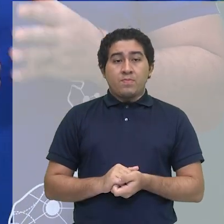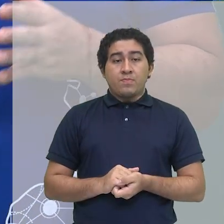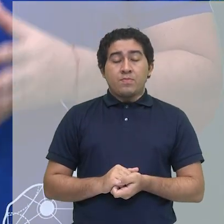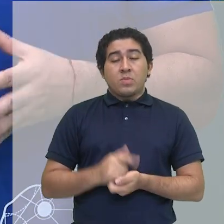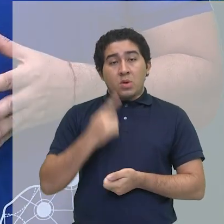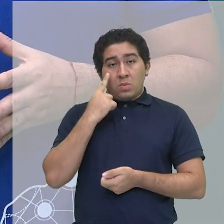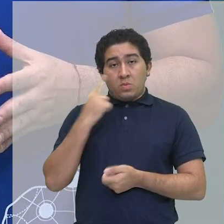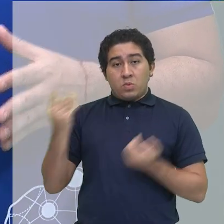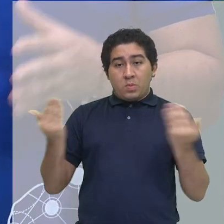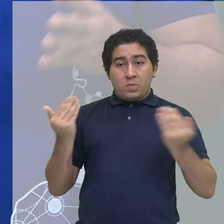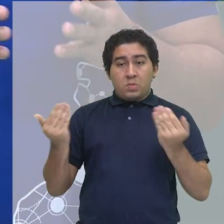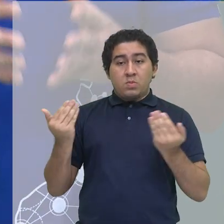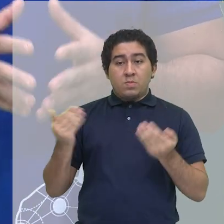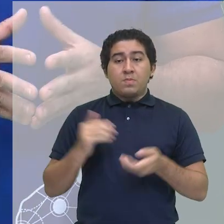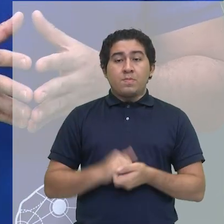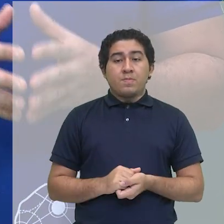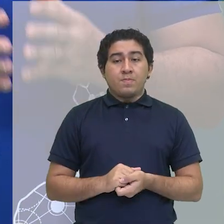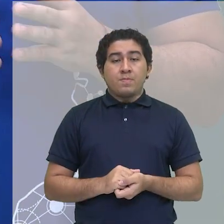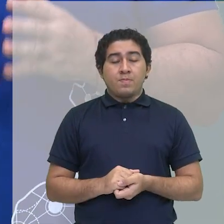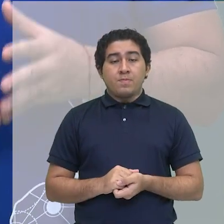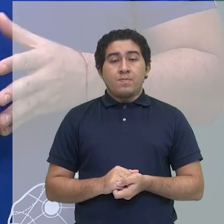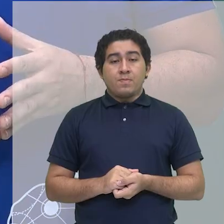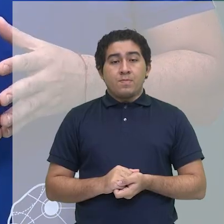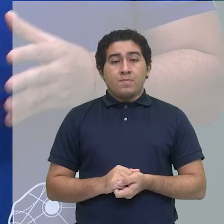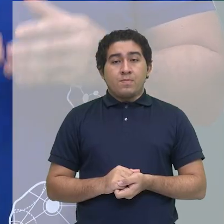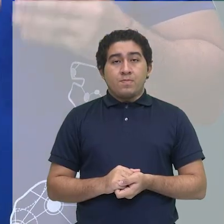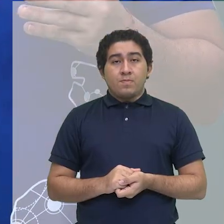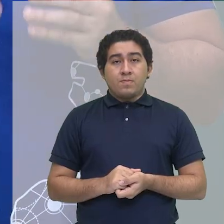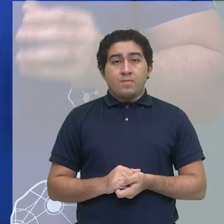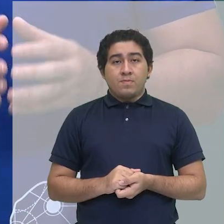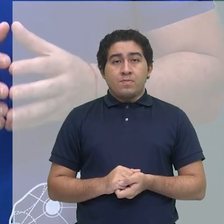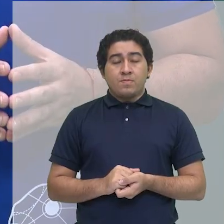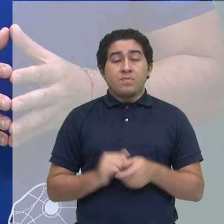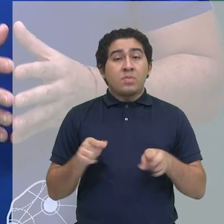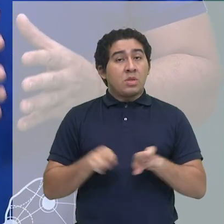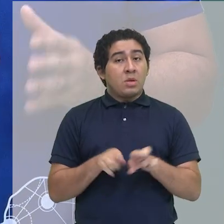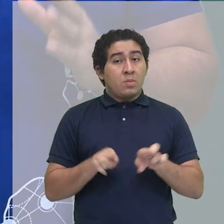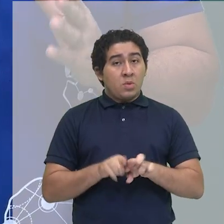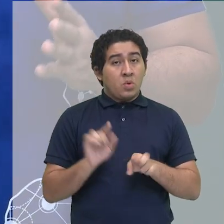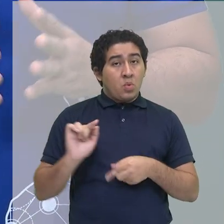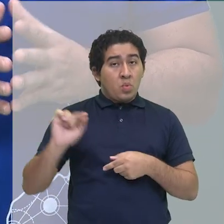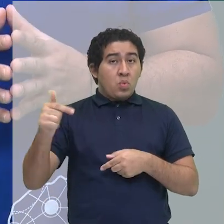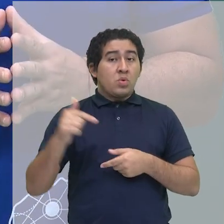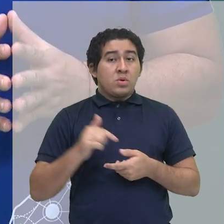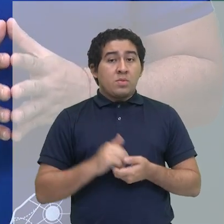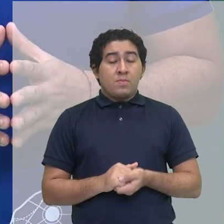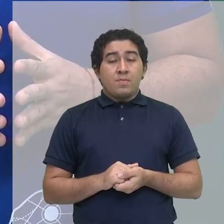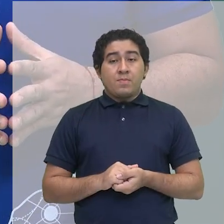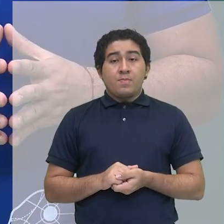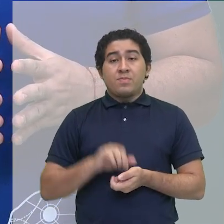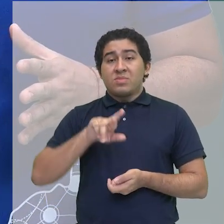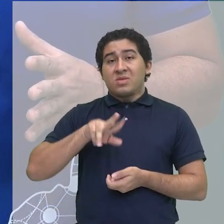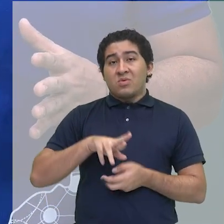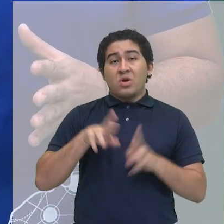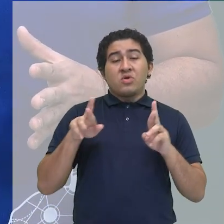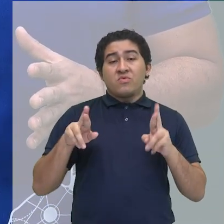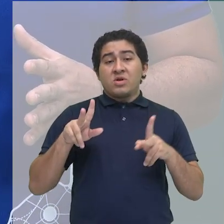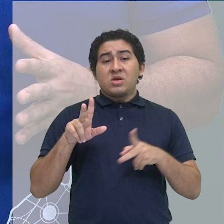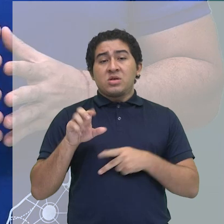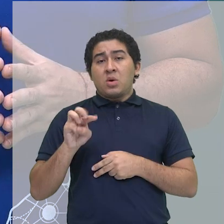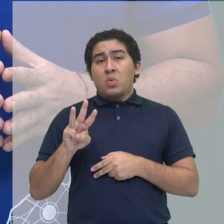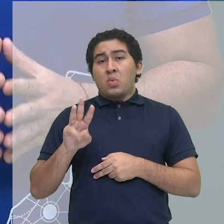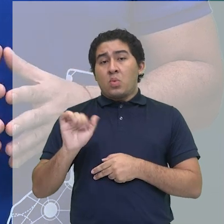Walk, walked. Watch, watched. Aí outra coisa, não é para falar assim, ó,